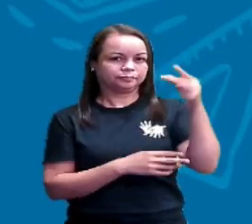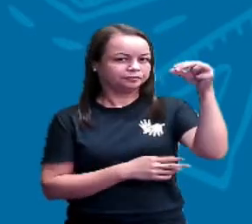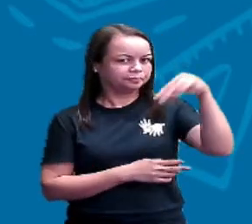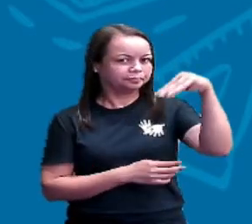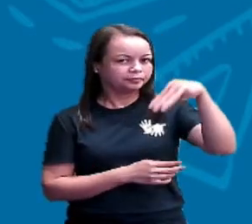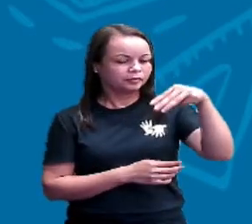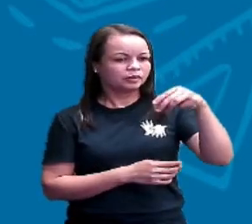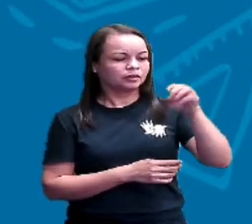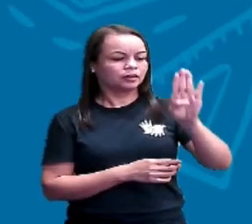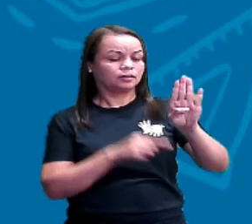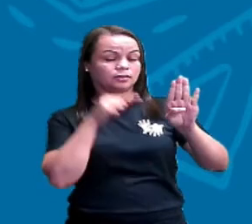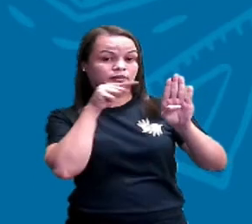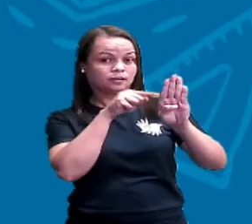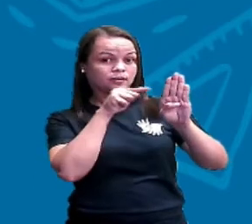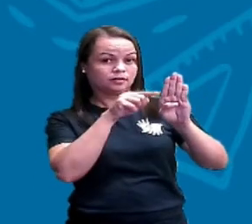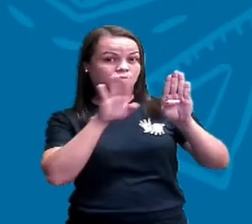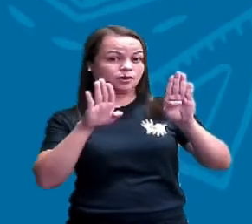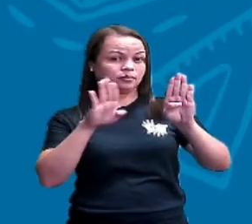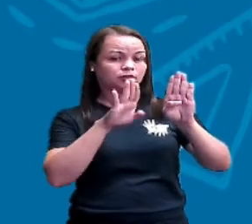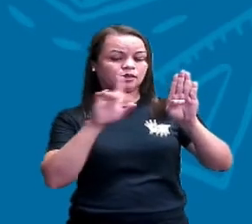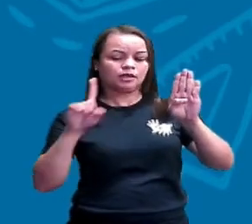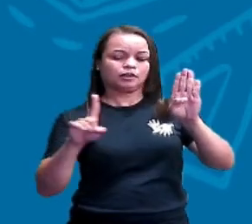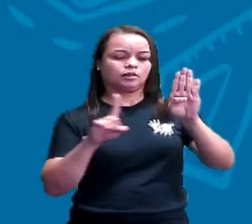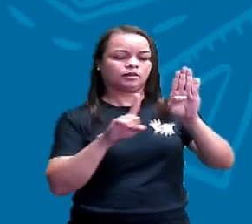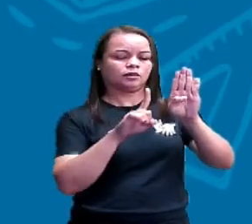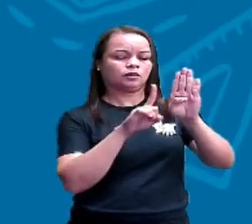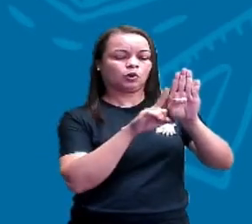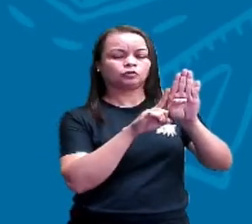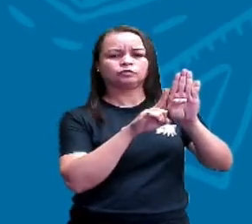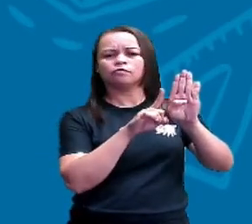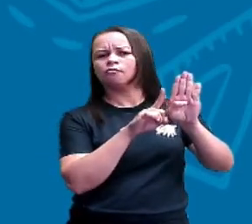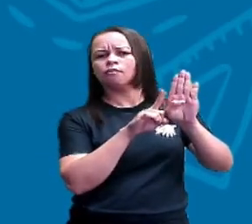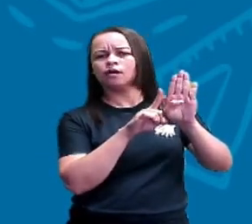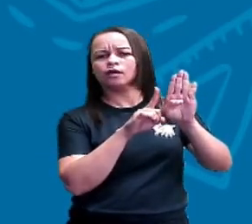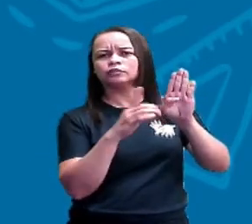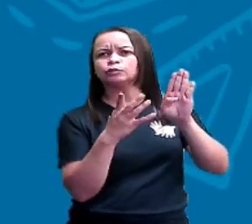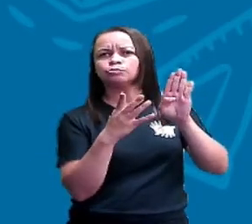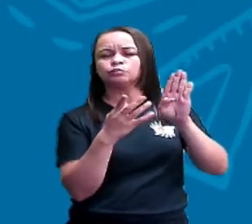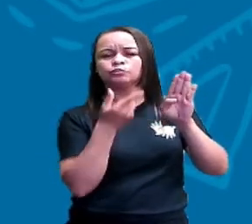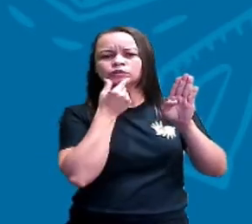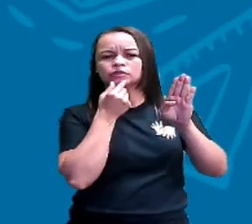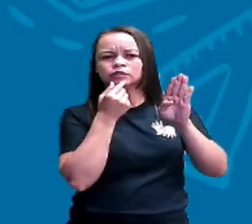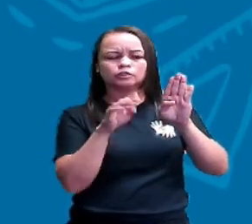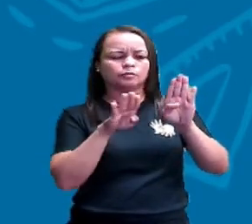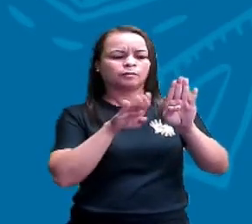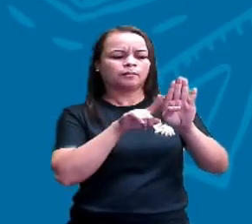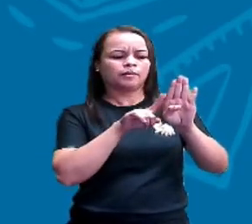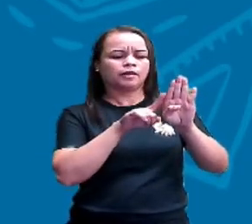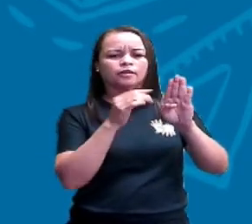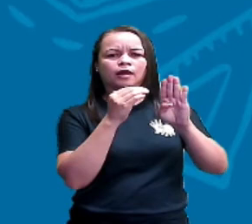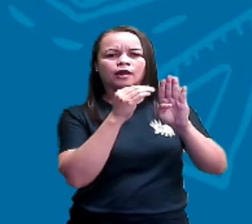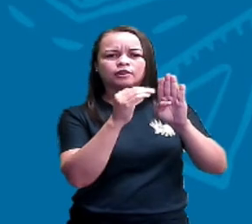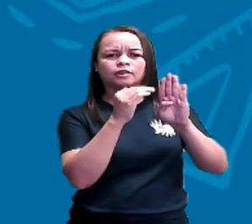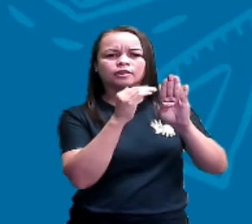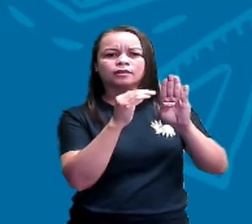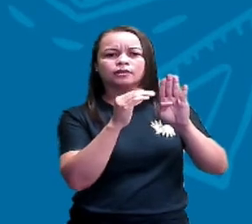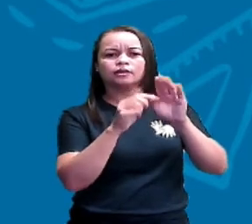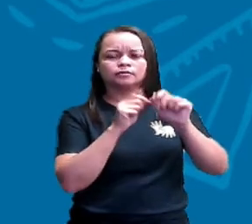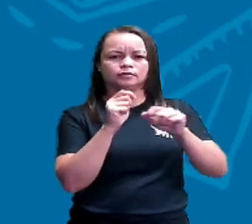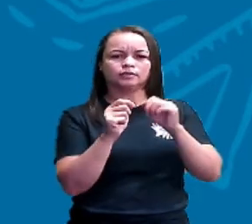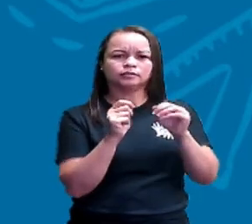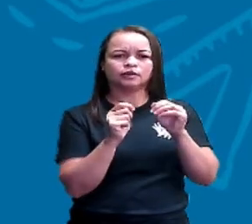a porta tem 2 metros e ele está medindo metade, então esse menino vai ter